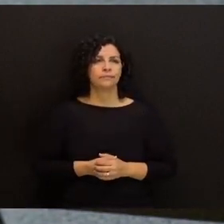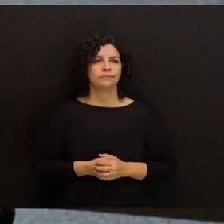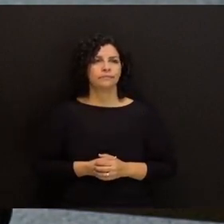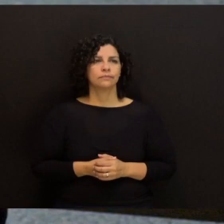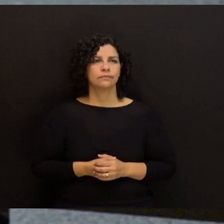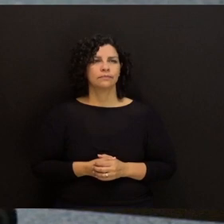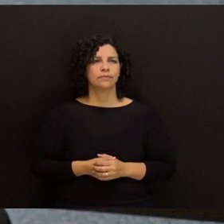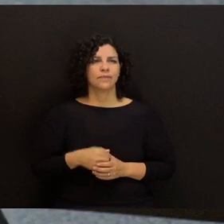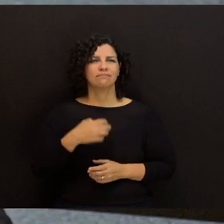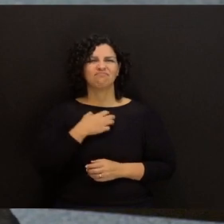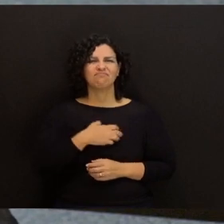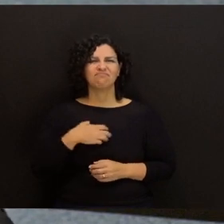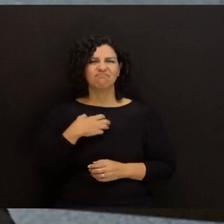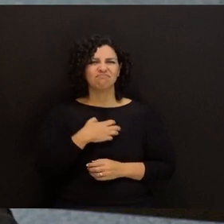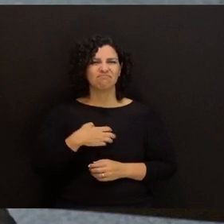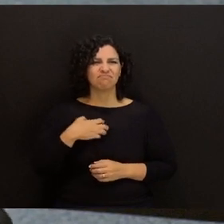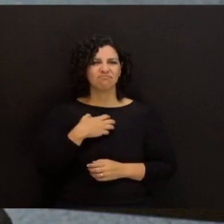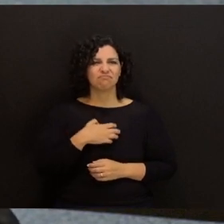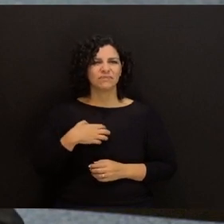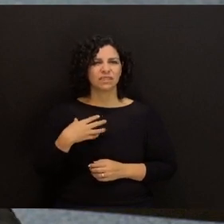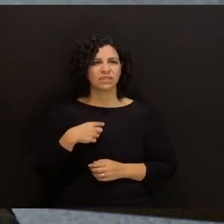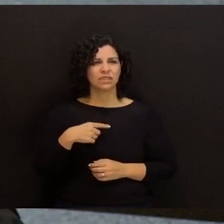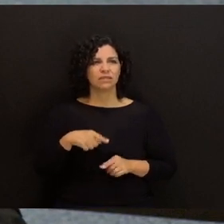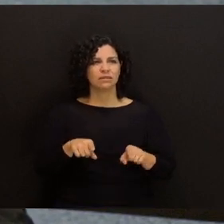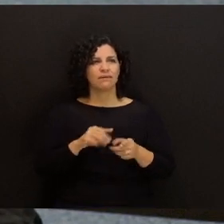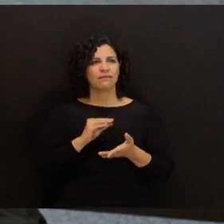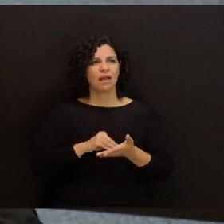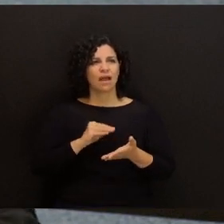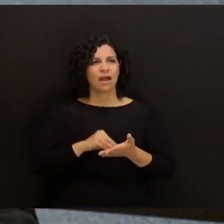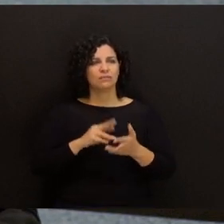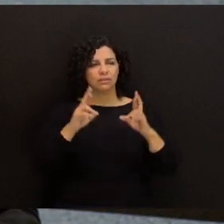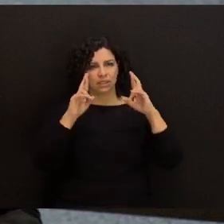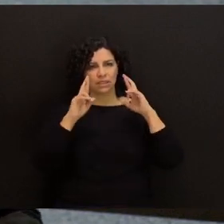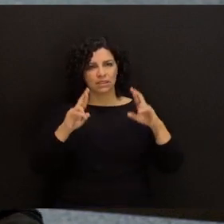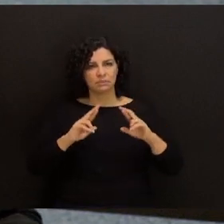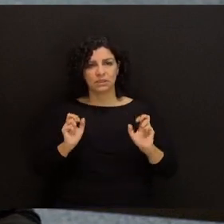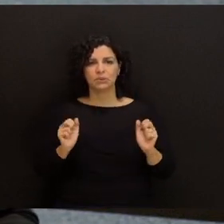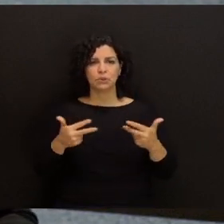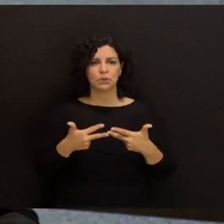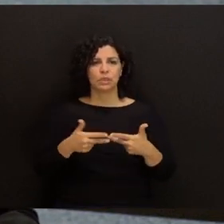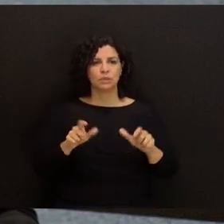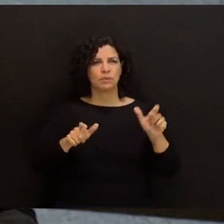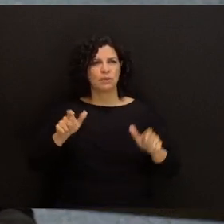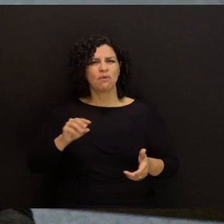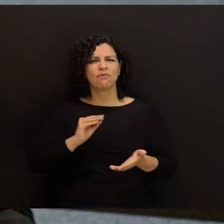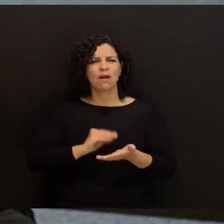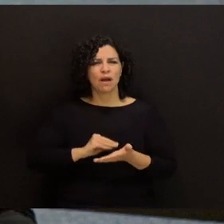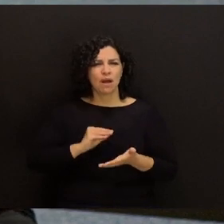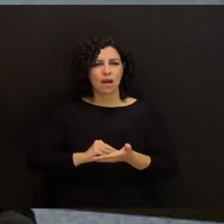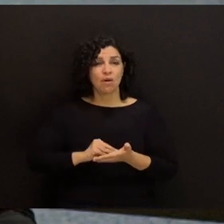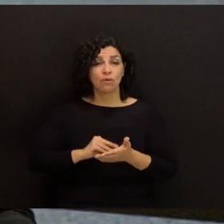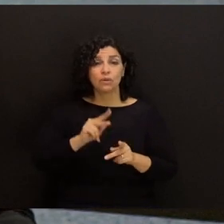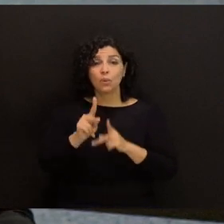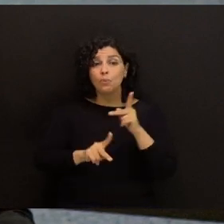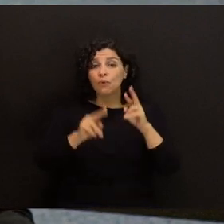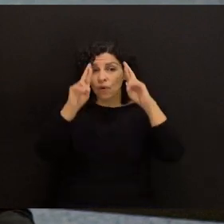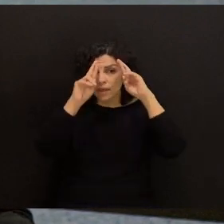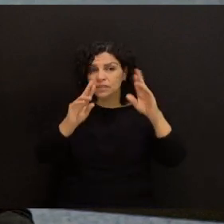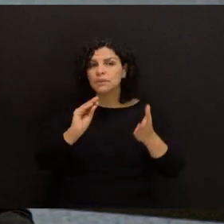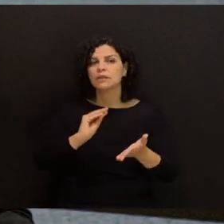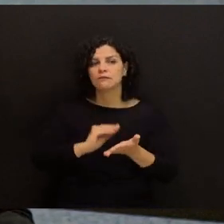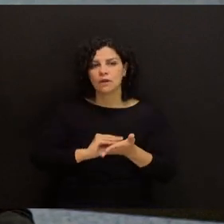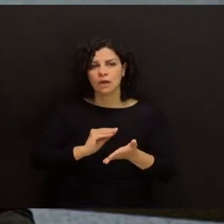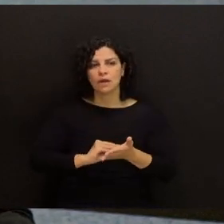então a indignação a falta de consideração dessa casa com os outros o respeito com a população